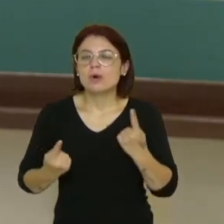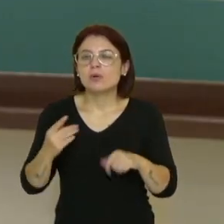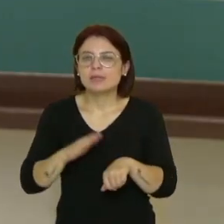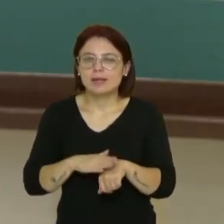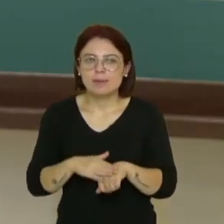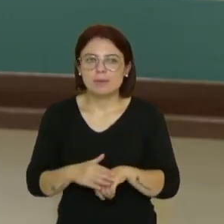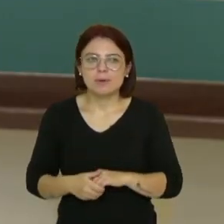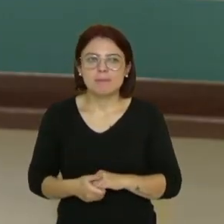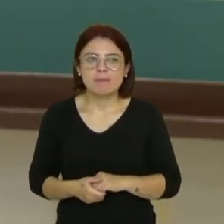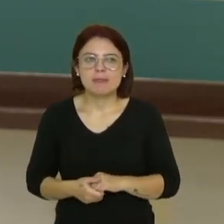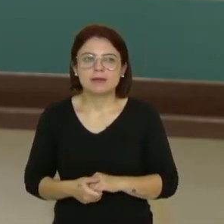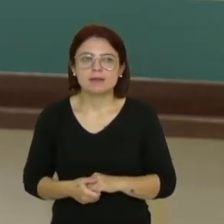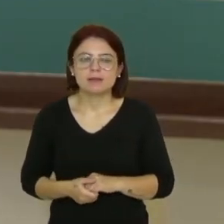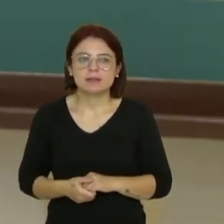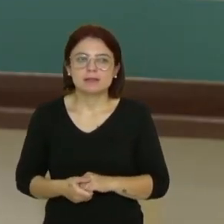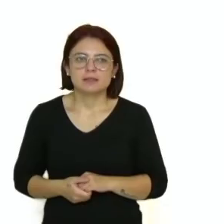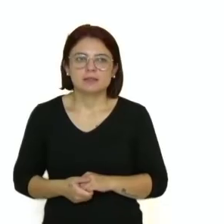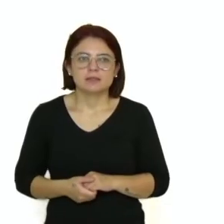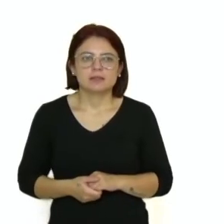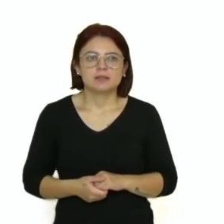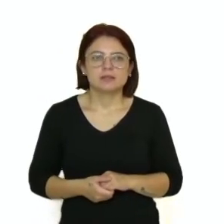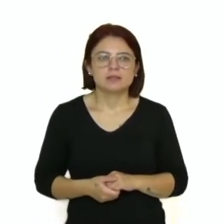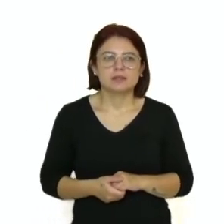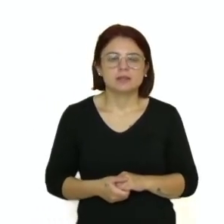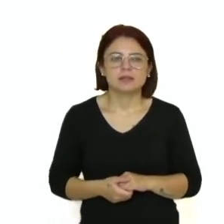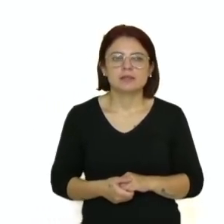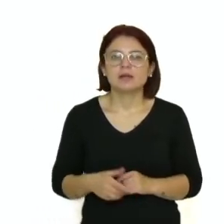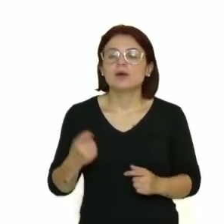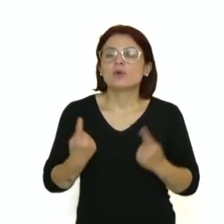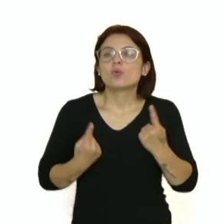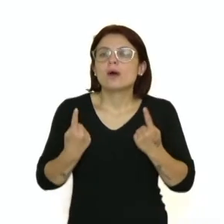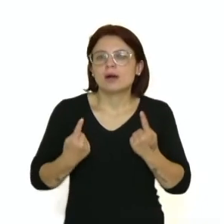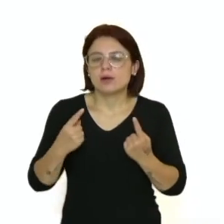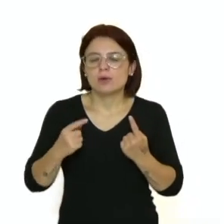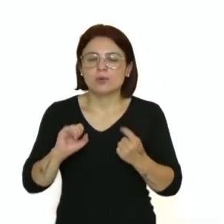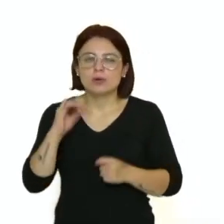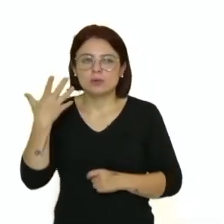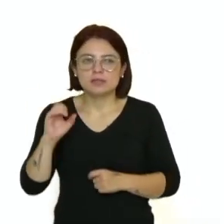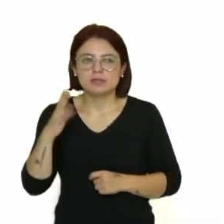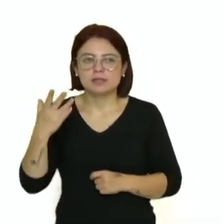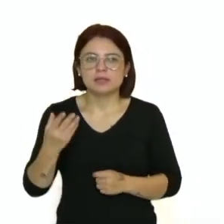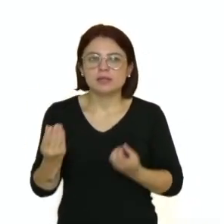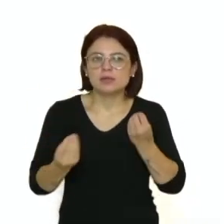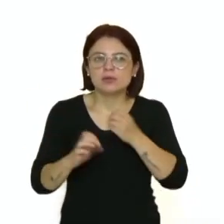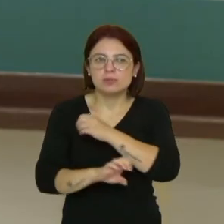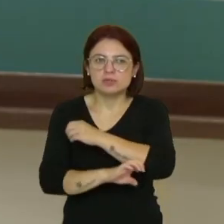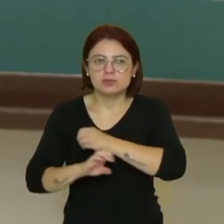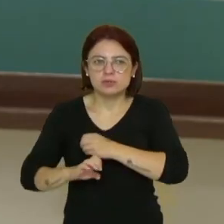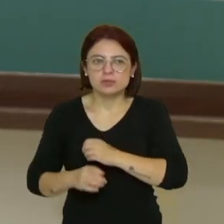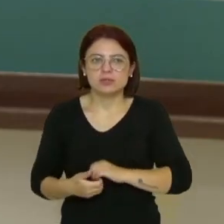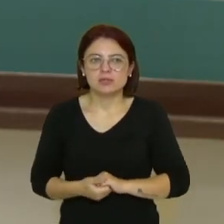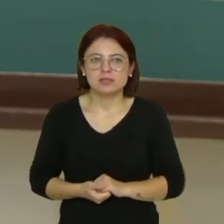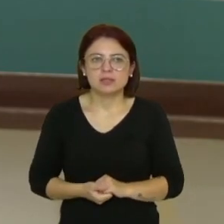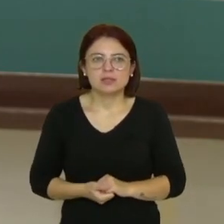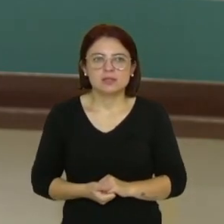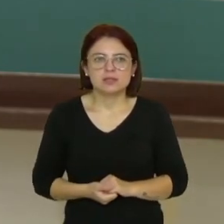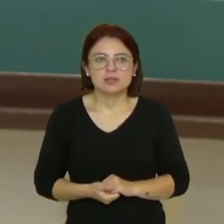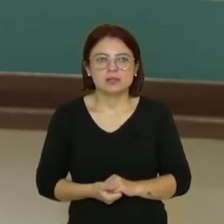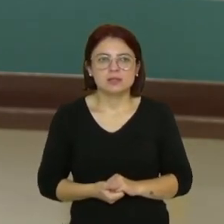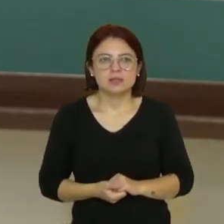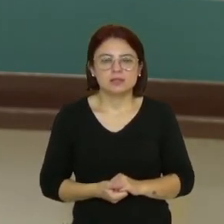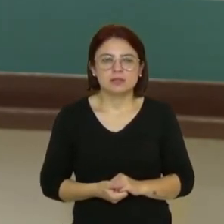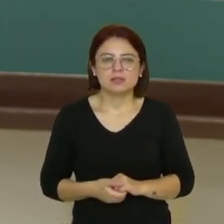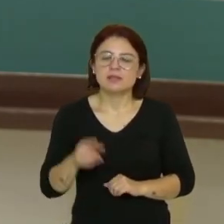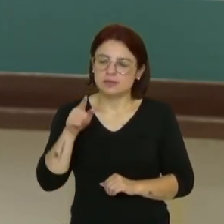tempo, certo? O enredo, quais os acontecimentos, né? E a estrutura, como será, tá bom? Legal?